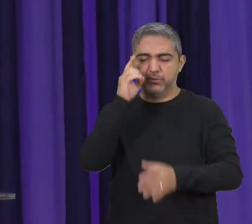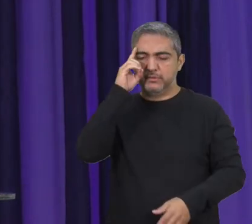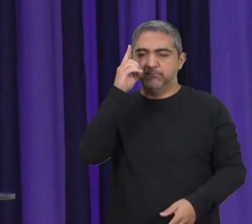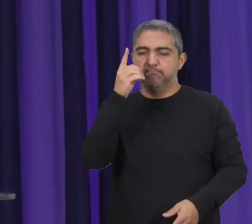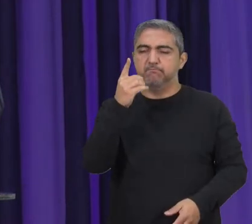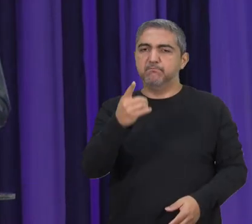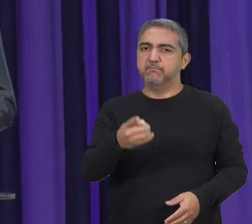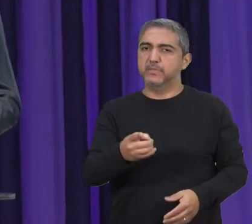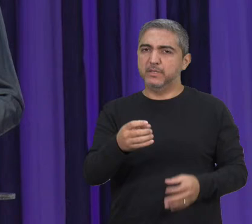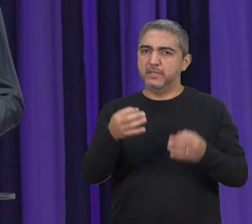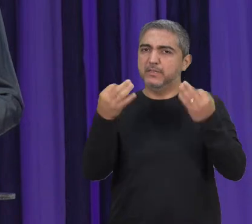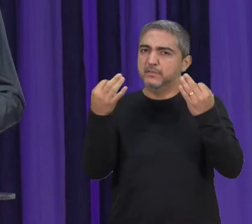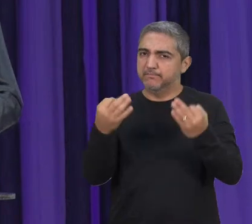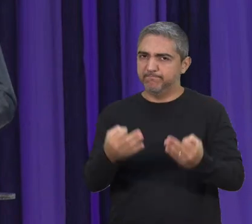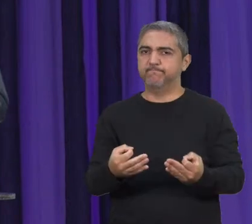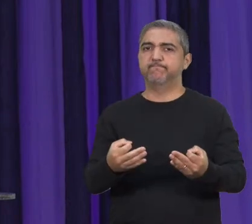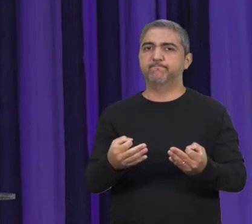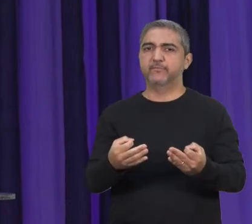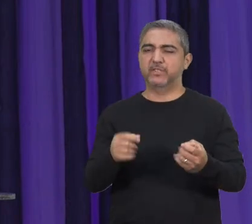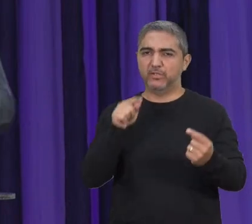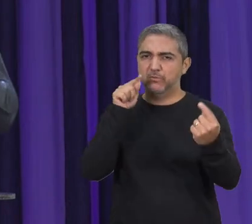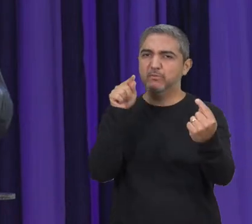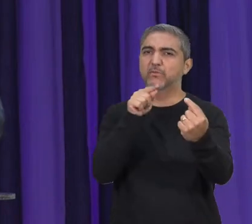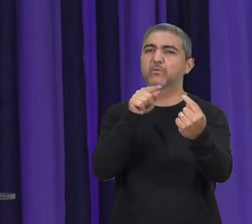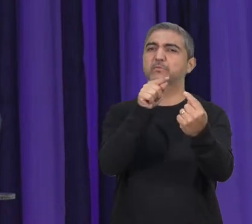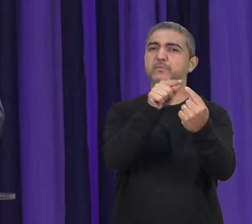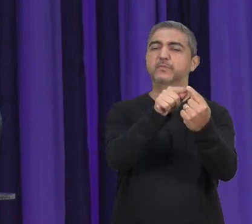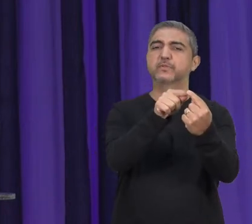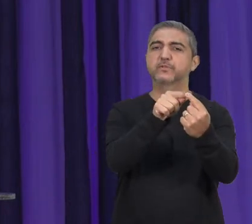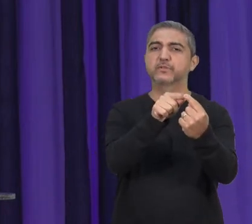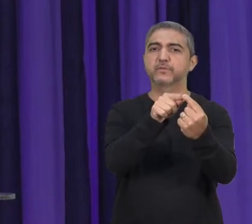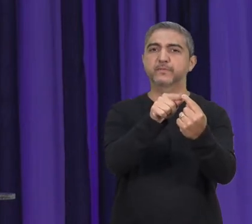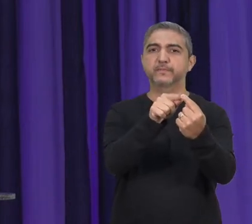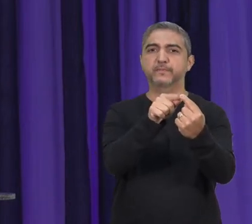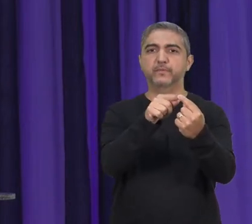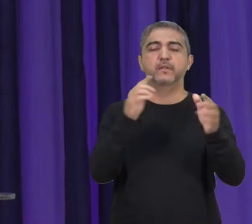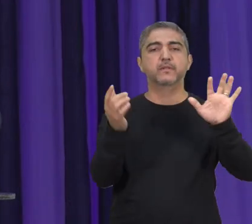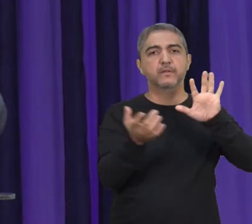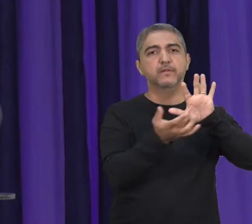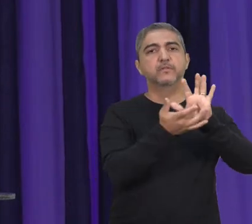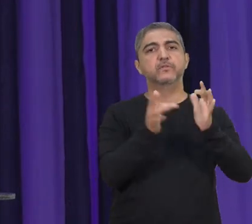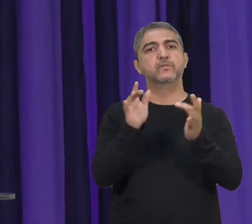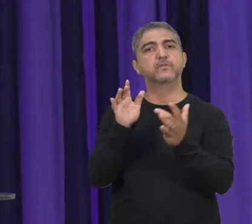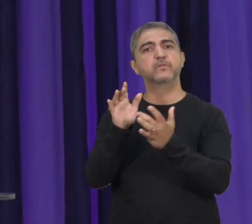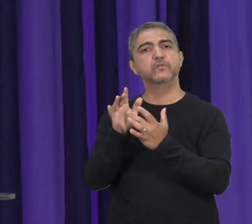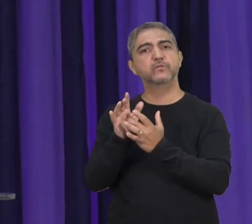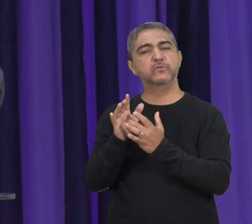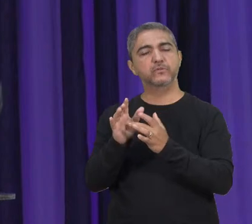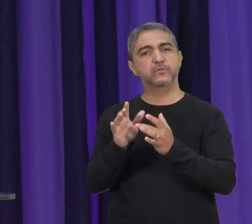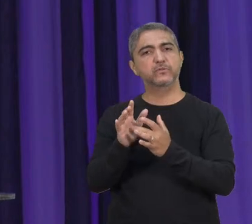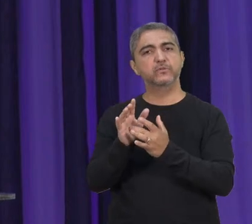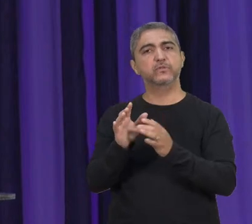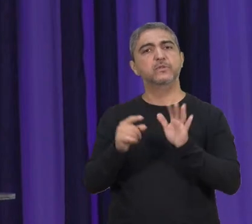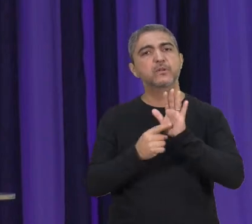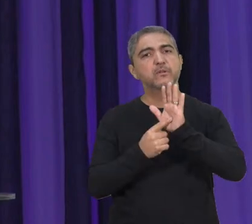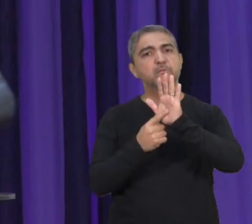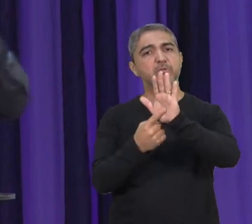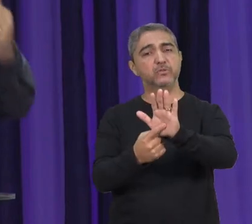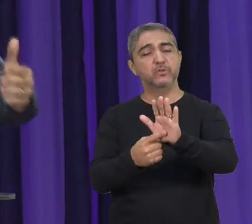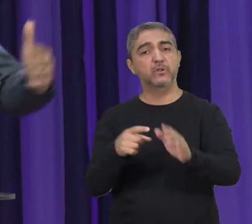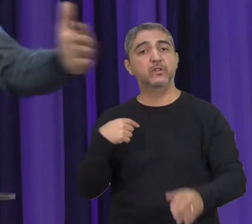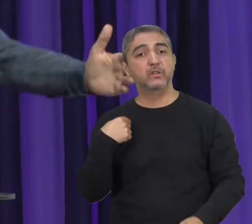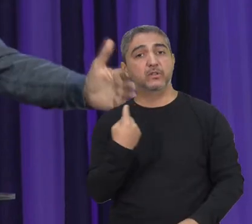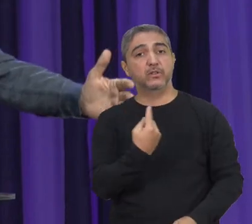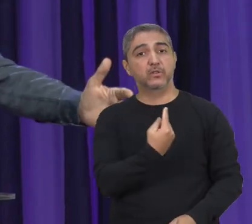específica e objetiva ao amor mútuo, deixando claro que este deveria ser e deve ser